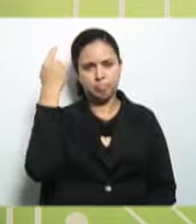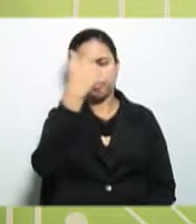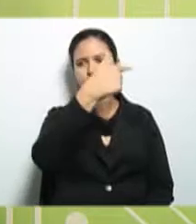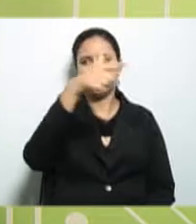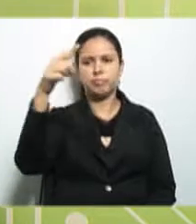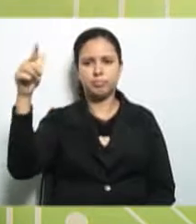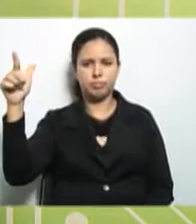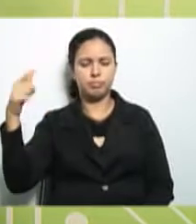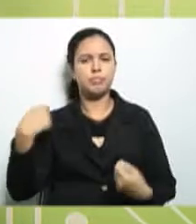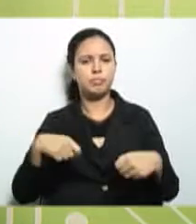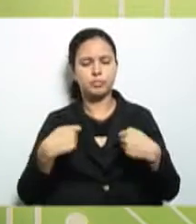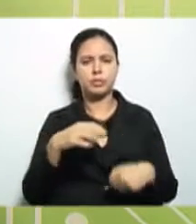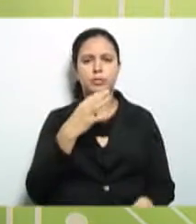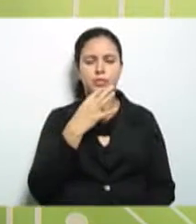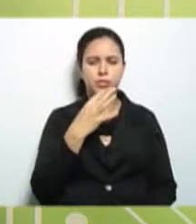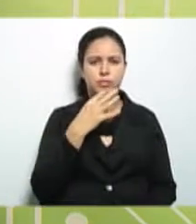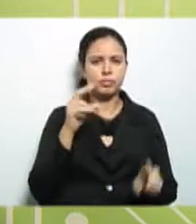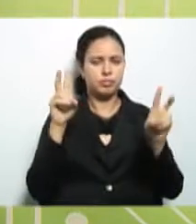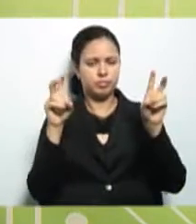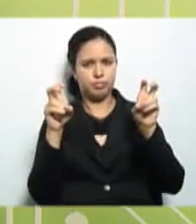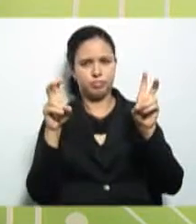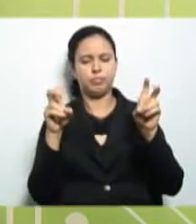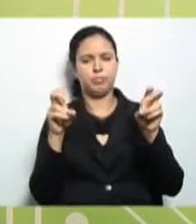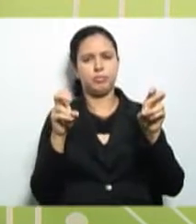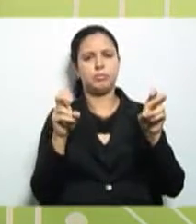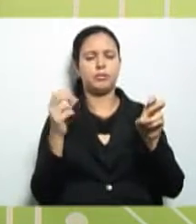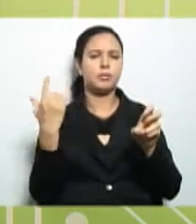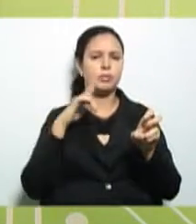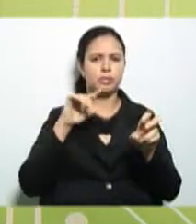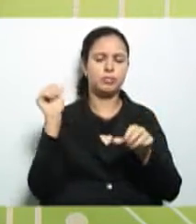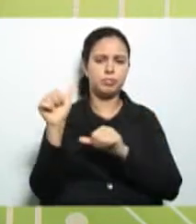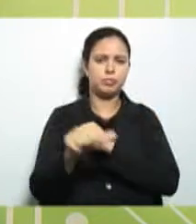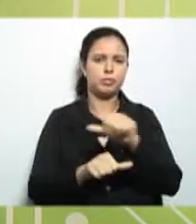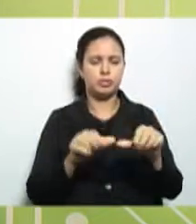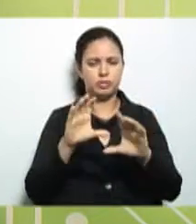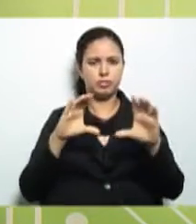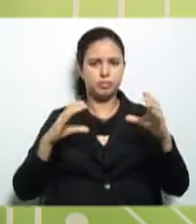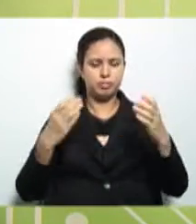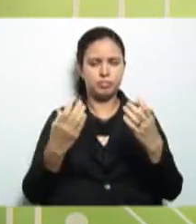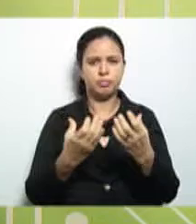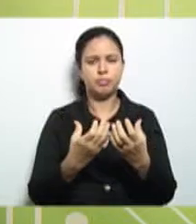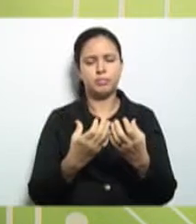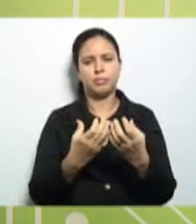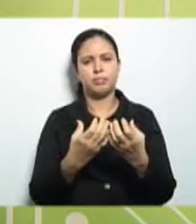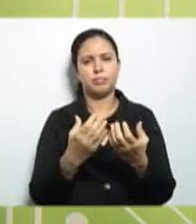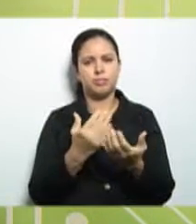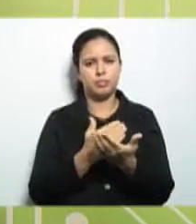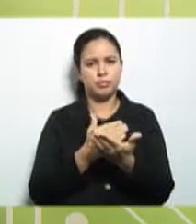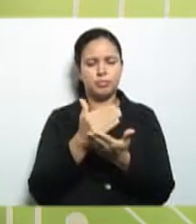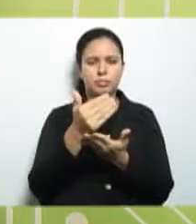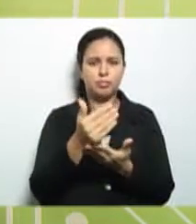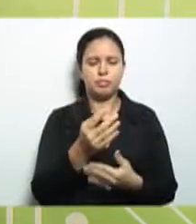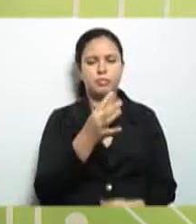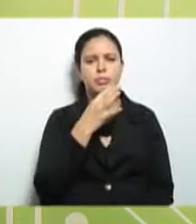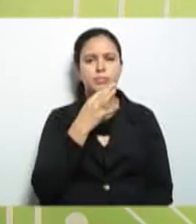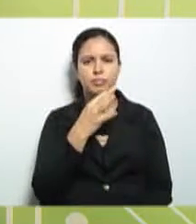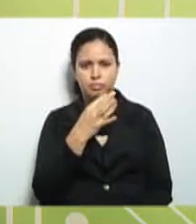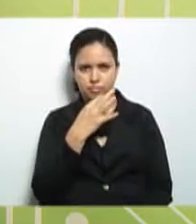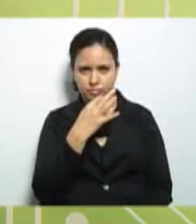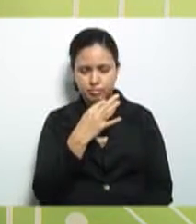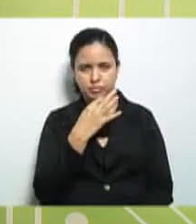gente possa causar aí uma pequena transformação na nossa comunidade, a partir do conhecimento, né? Mais